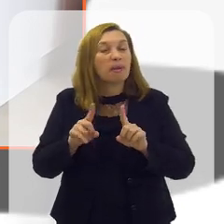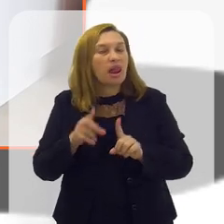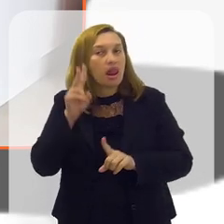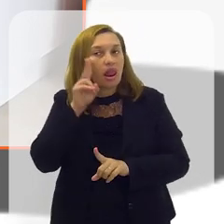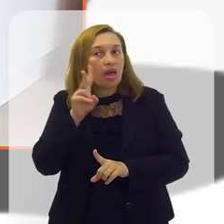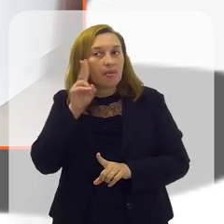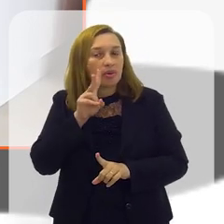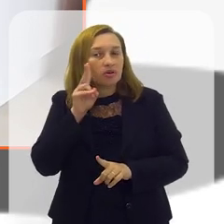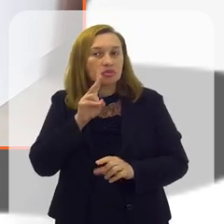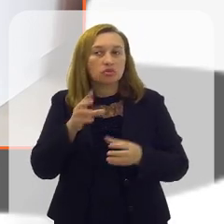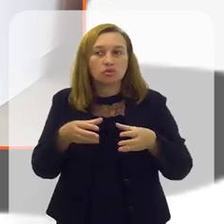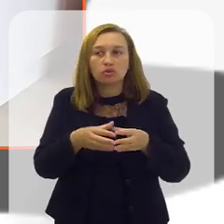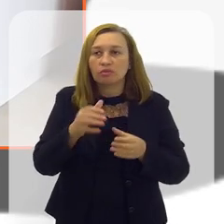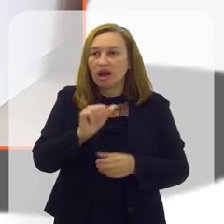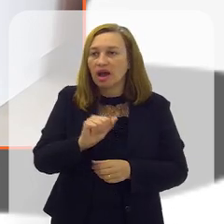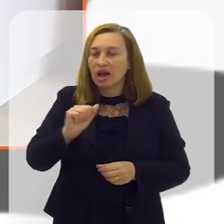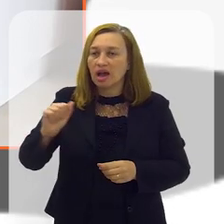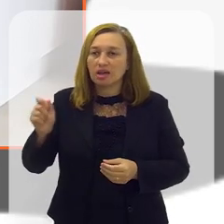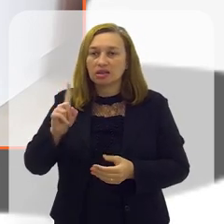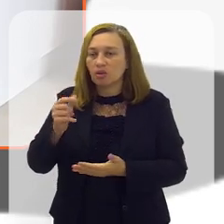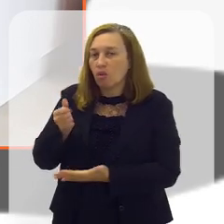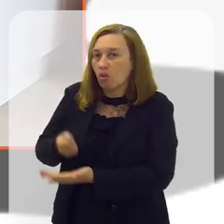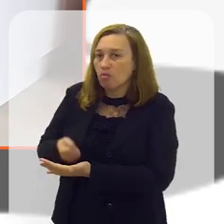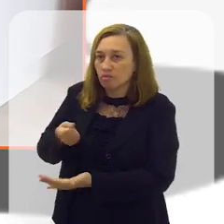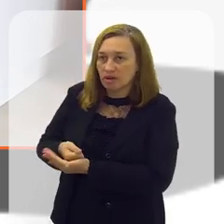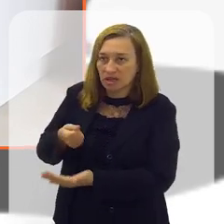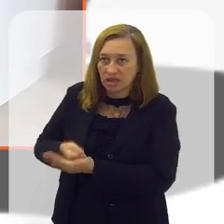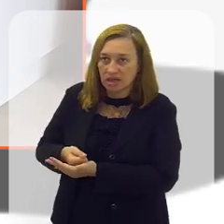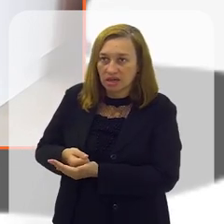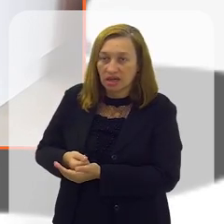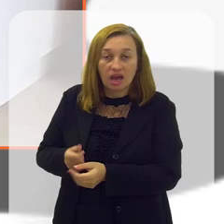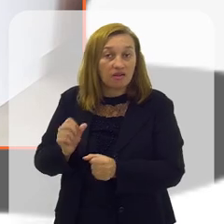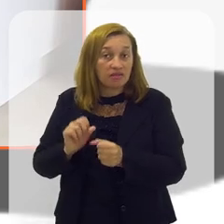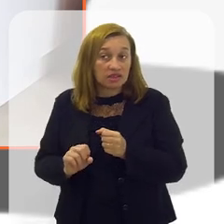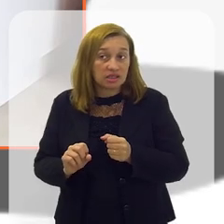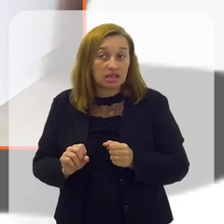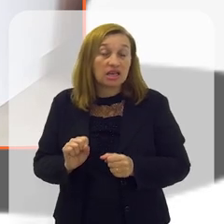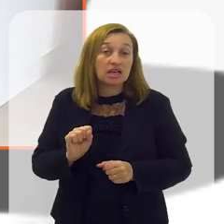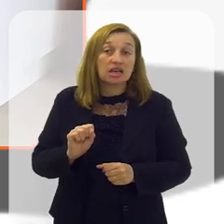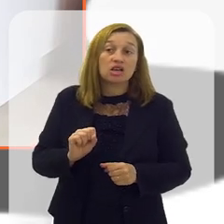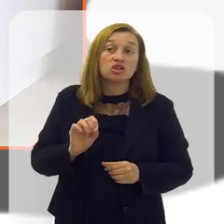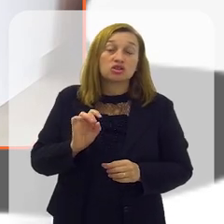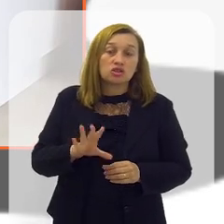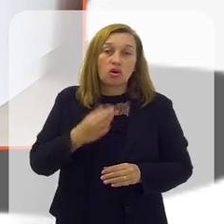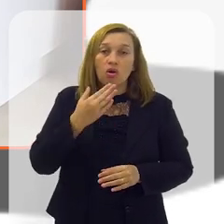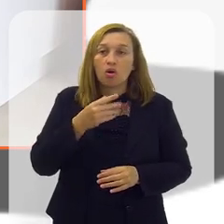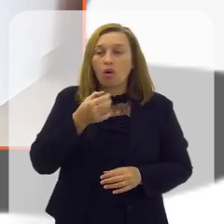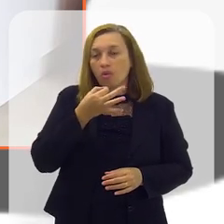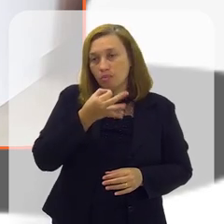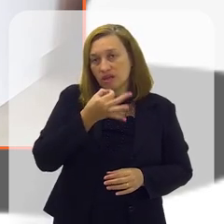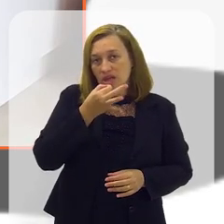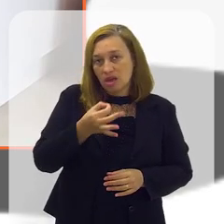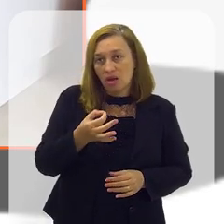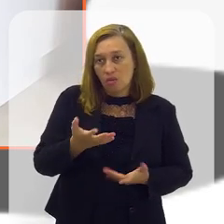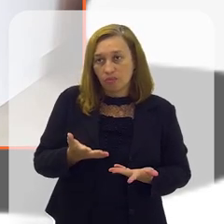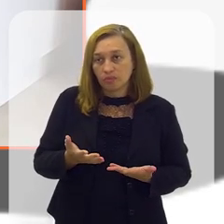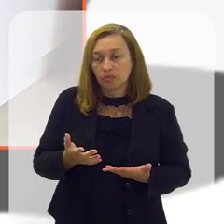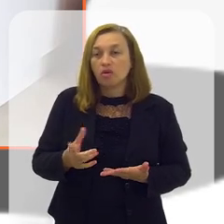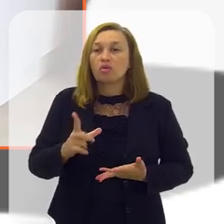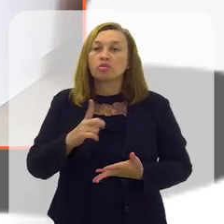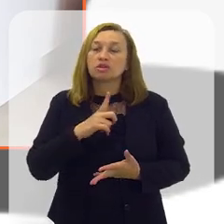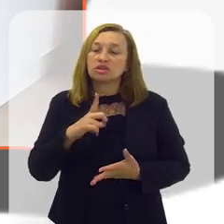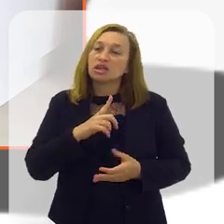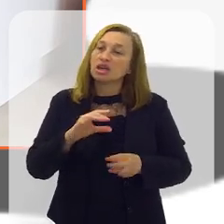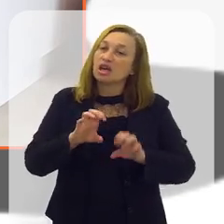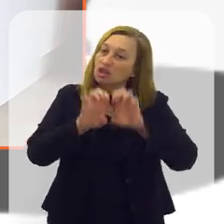né? Mas lembrando que Alcoólicos Anônimos ele não obriga ninguém a executar, ele apenas sugere. Então,